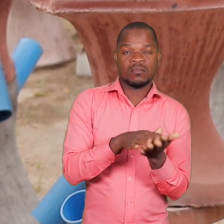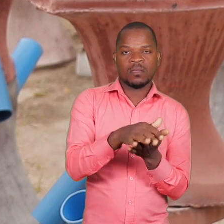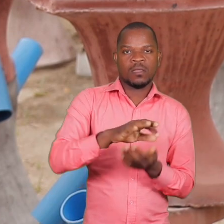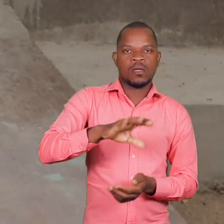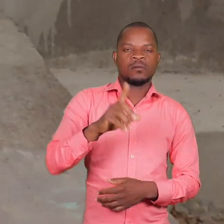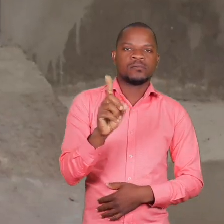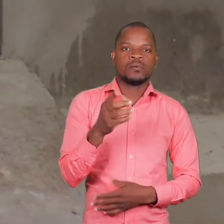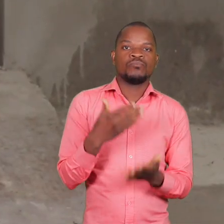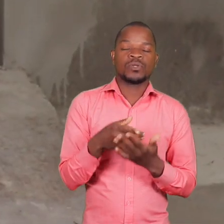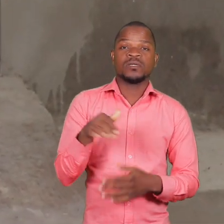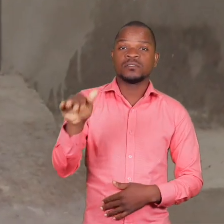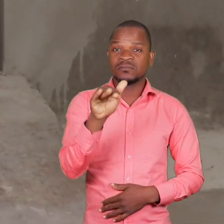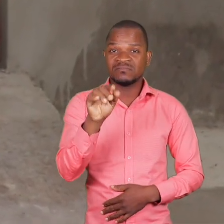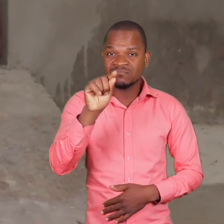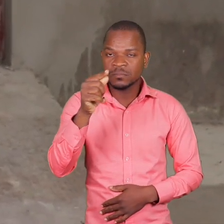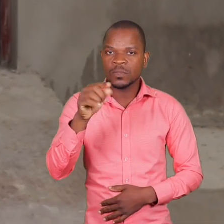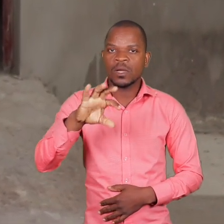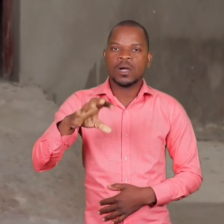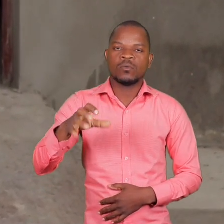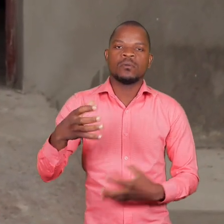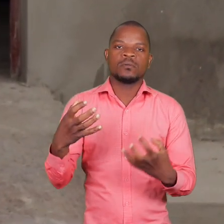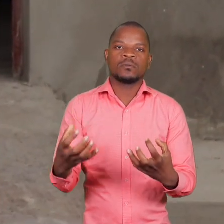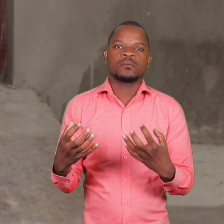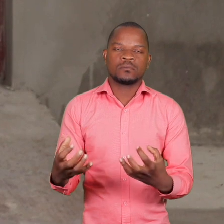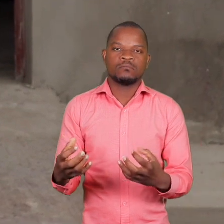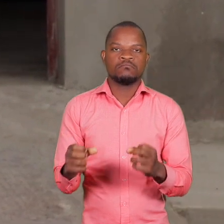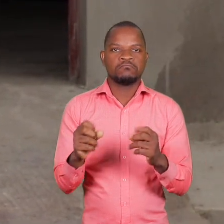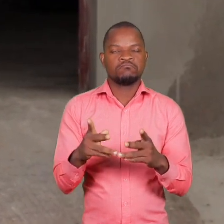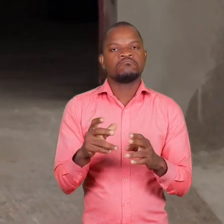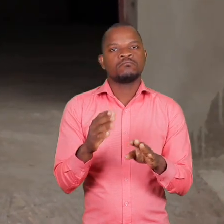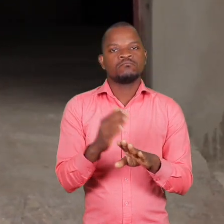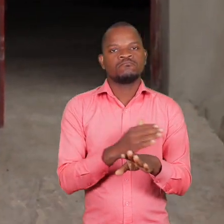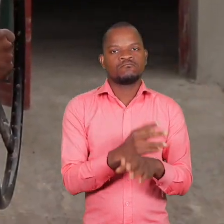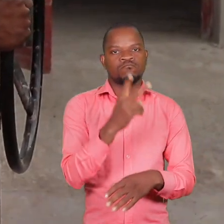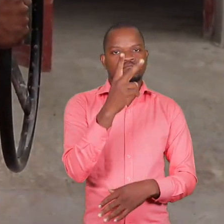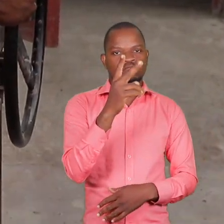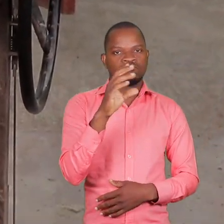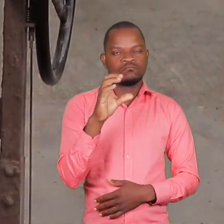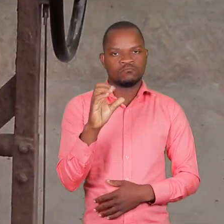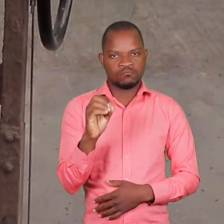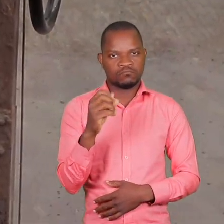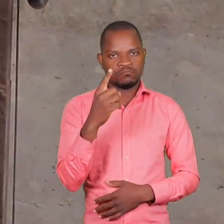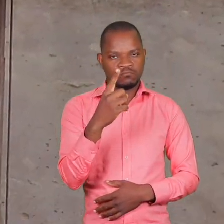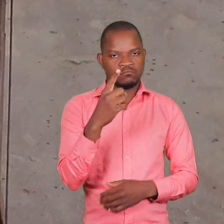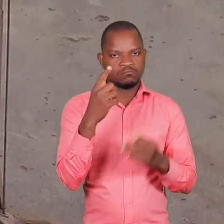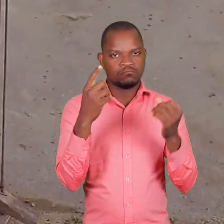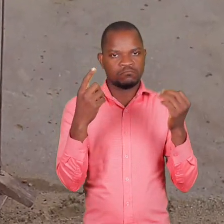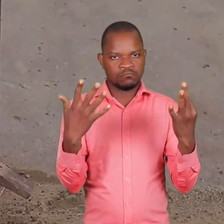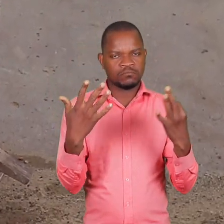não têm muita água. Então, depois desse tempo, em 2018 é que surgiu a marca SUSAMAT,